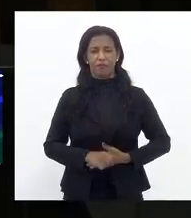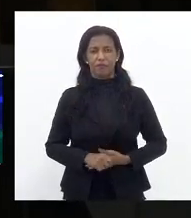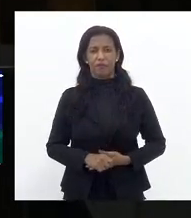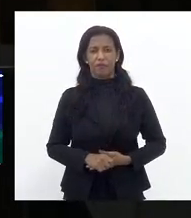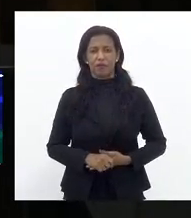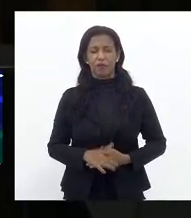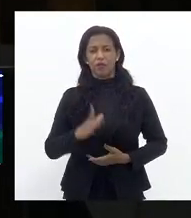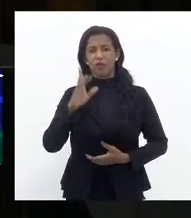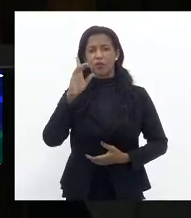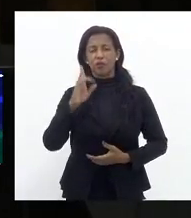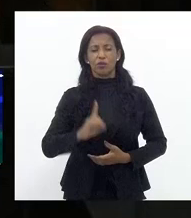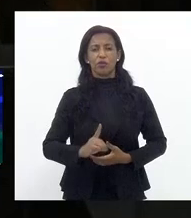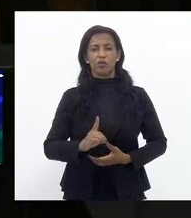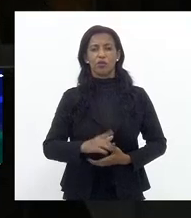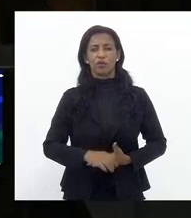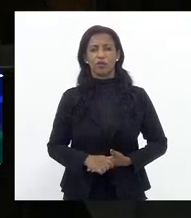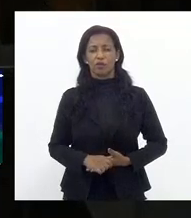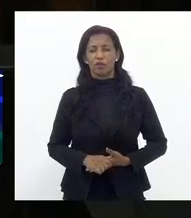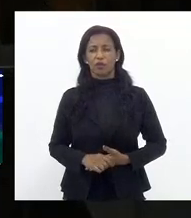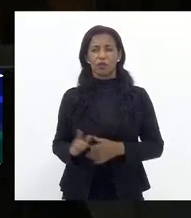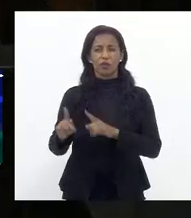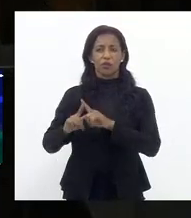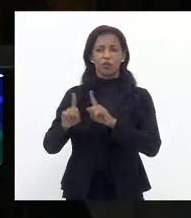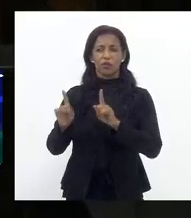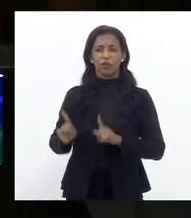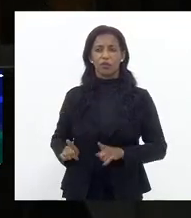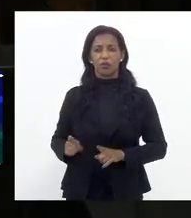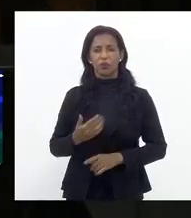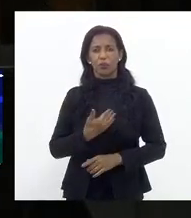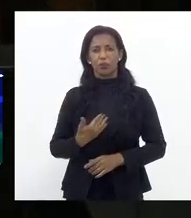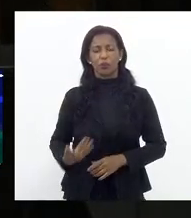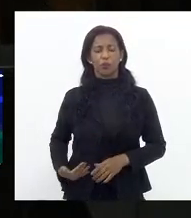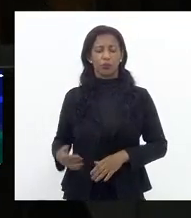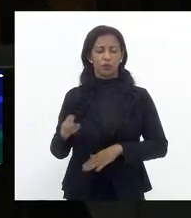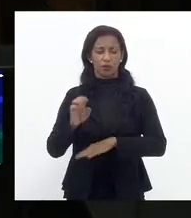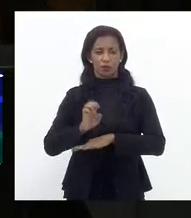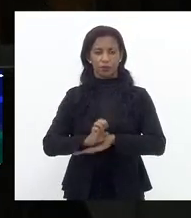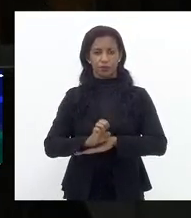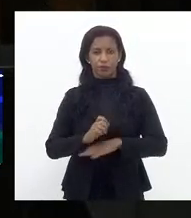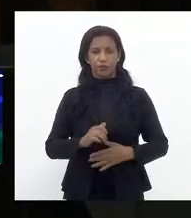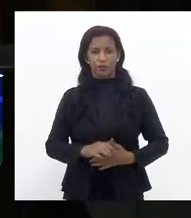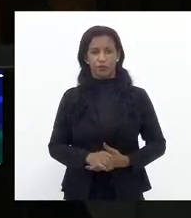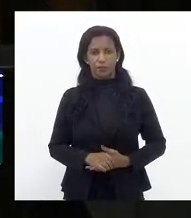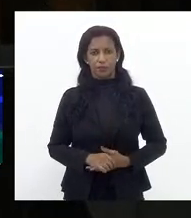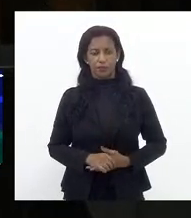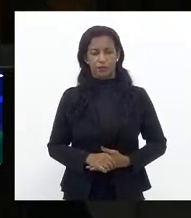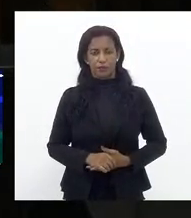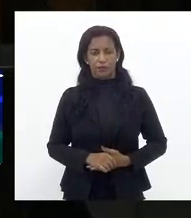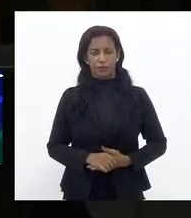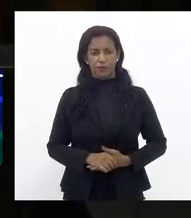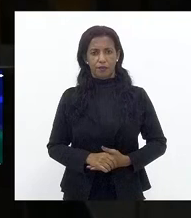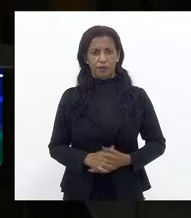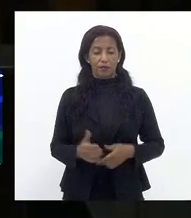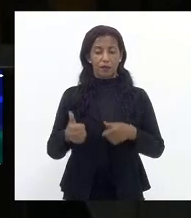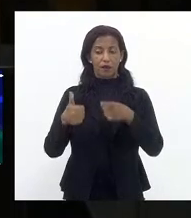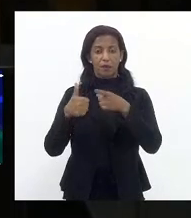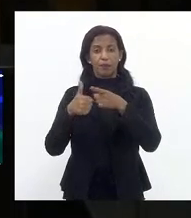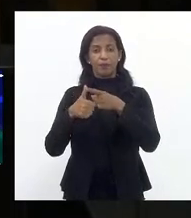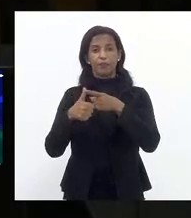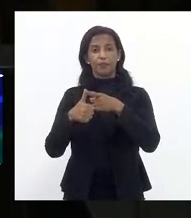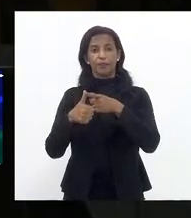os direitos dos funcionários públicos estaduais. A primeira